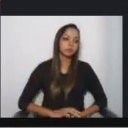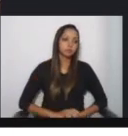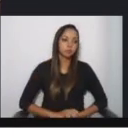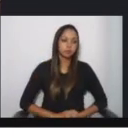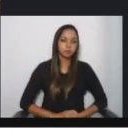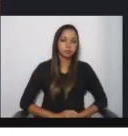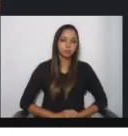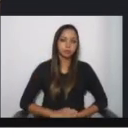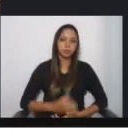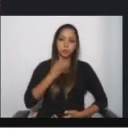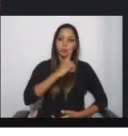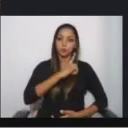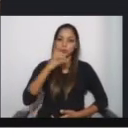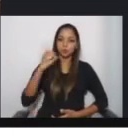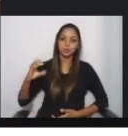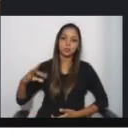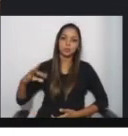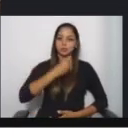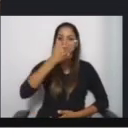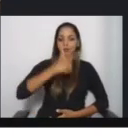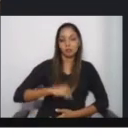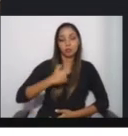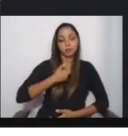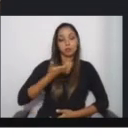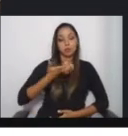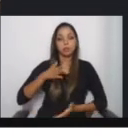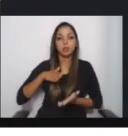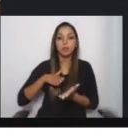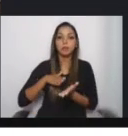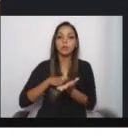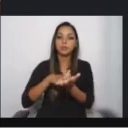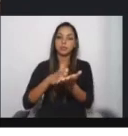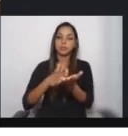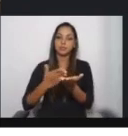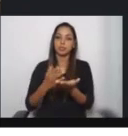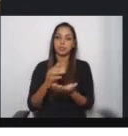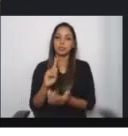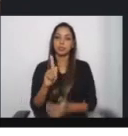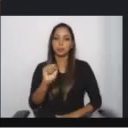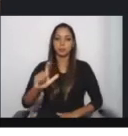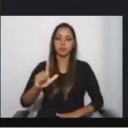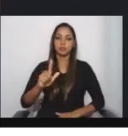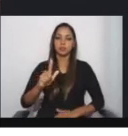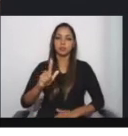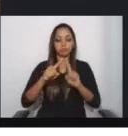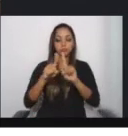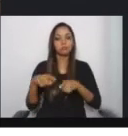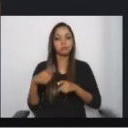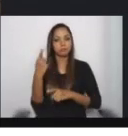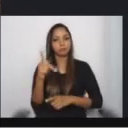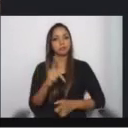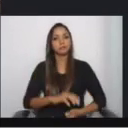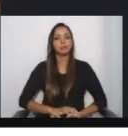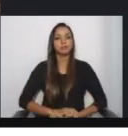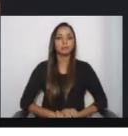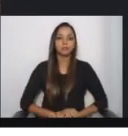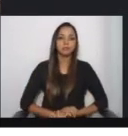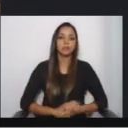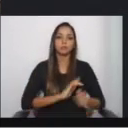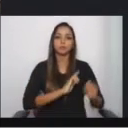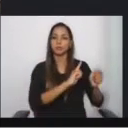Bom dia a todos mais uma vez. Desde já quero parabenizar nosso amigo vereador Gabriel pelo projeto. Aqui,